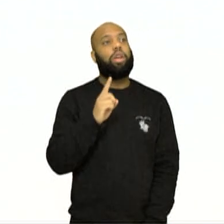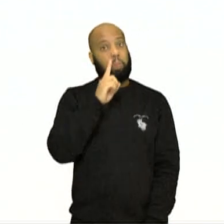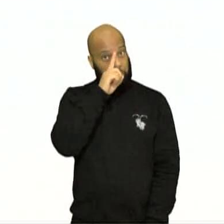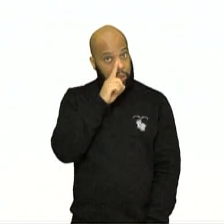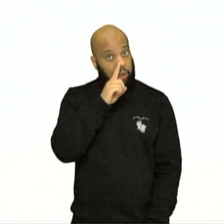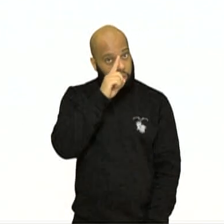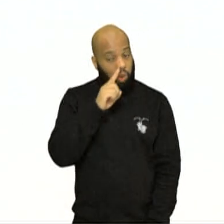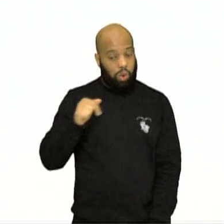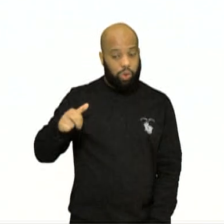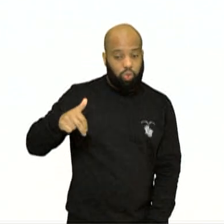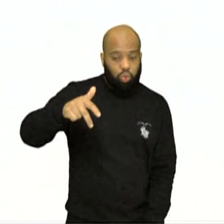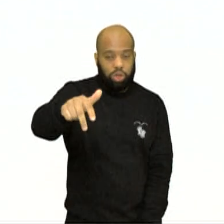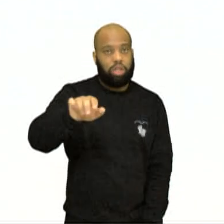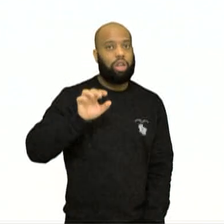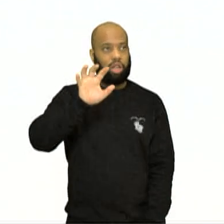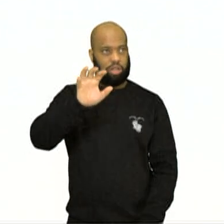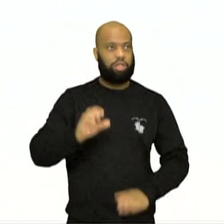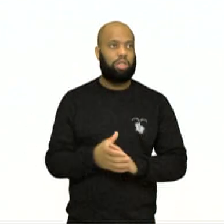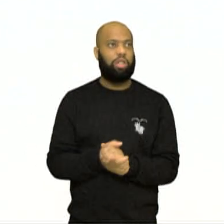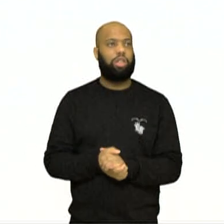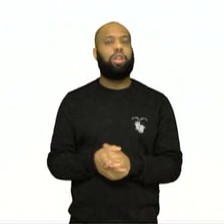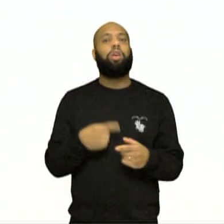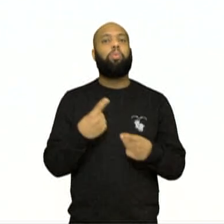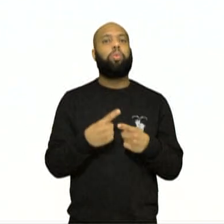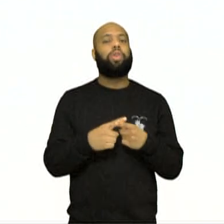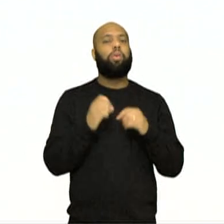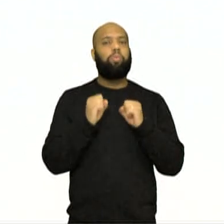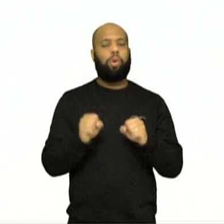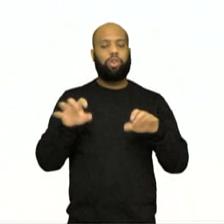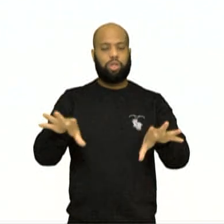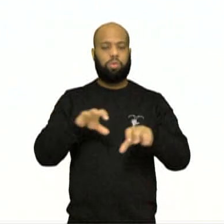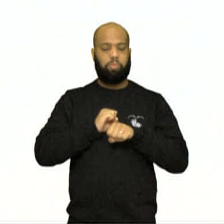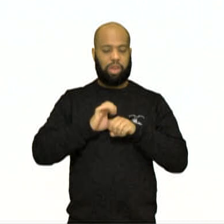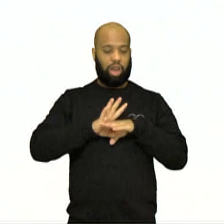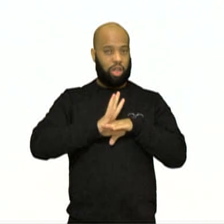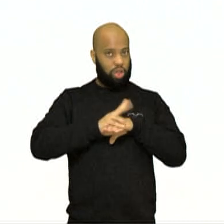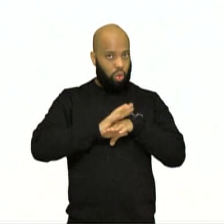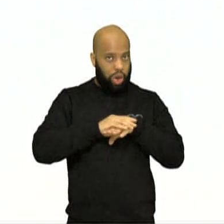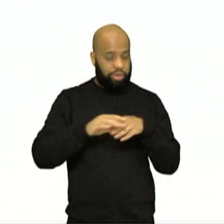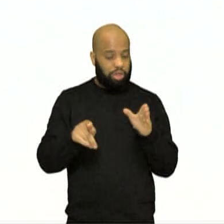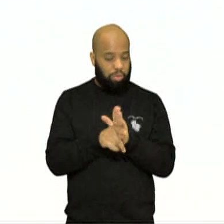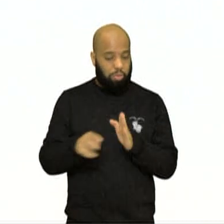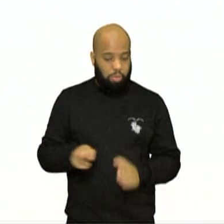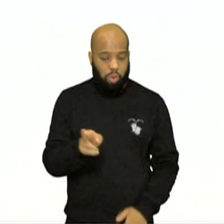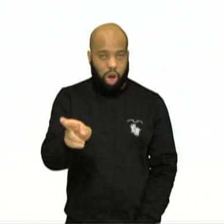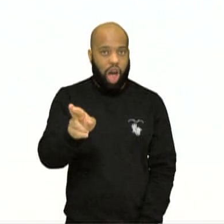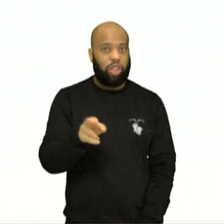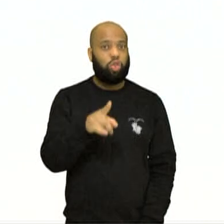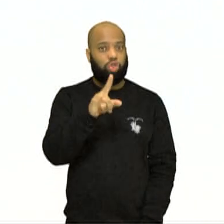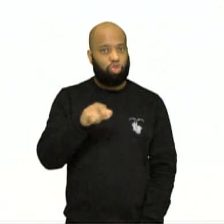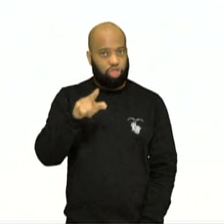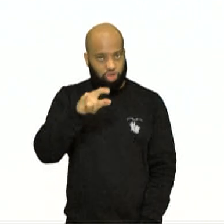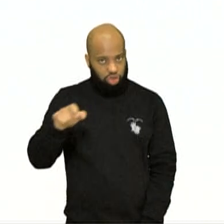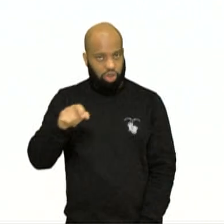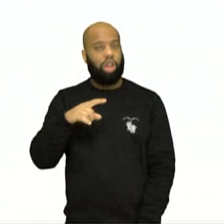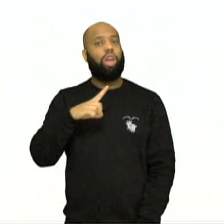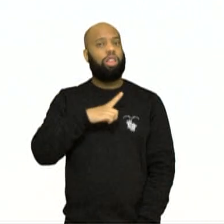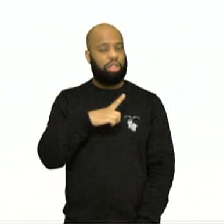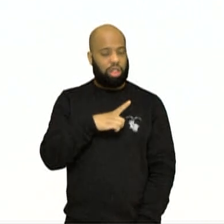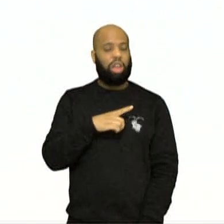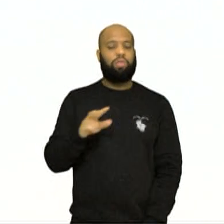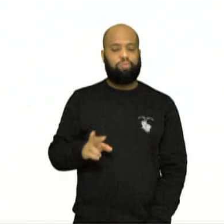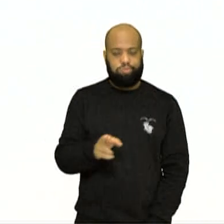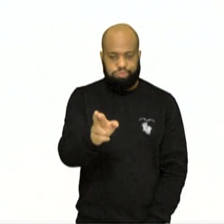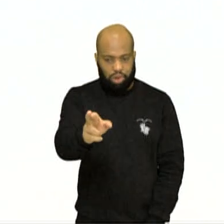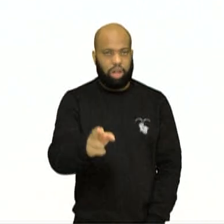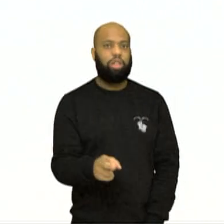andar nesses locais. Lembram da leptospirose? Pode ser que nessa região tenha ratos. E pessoas